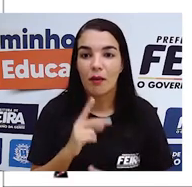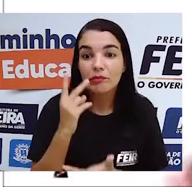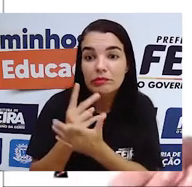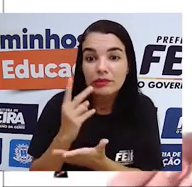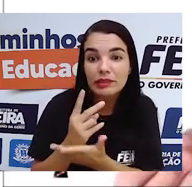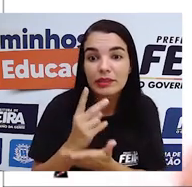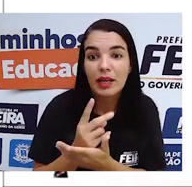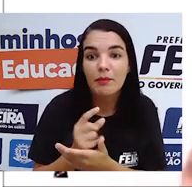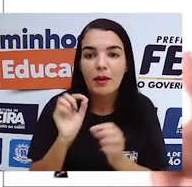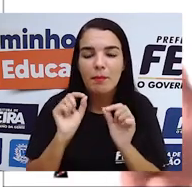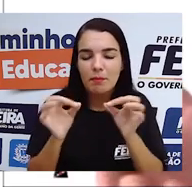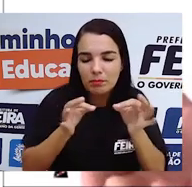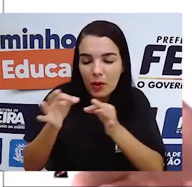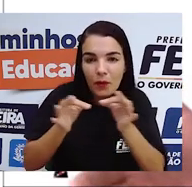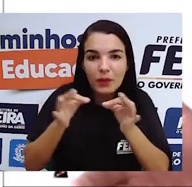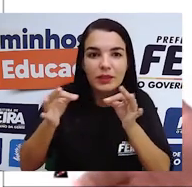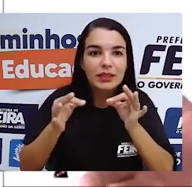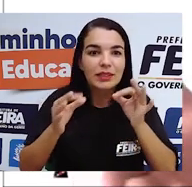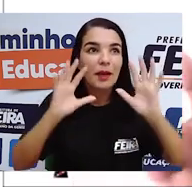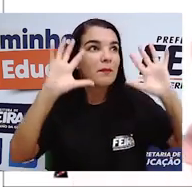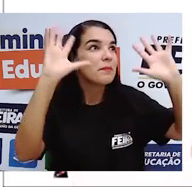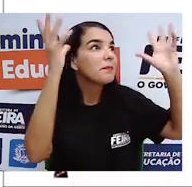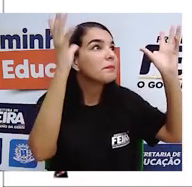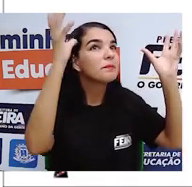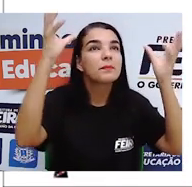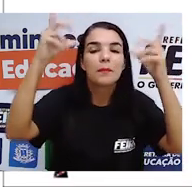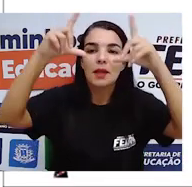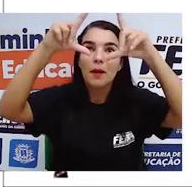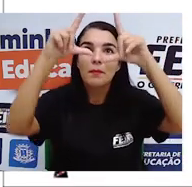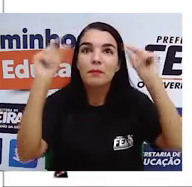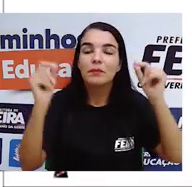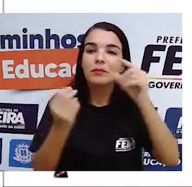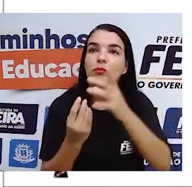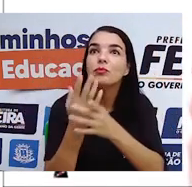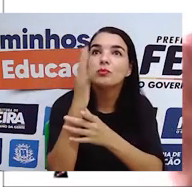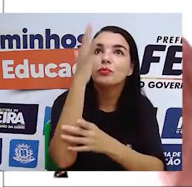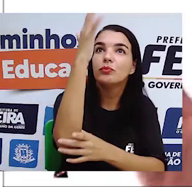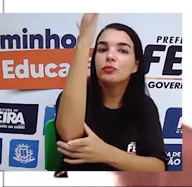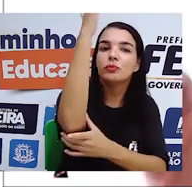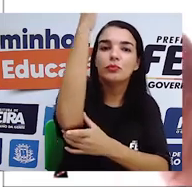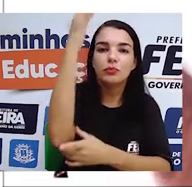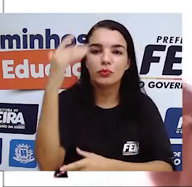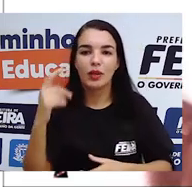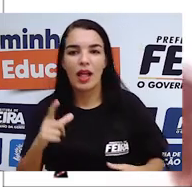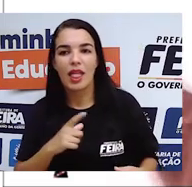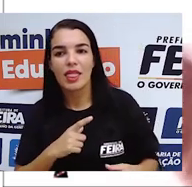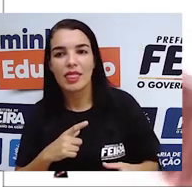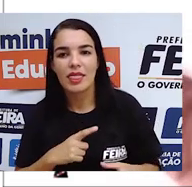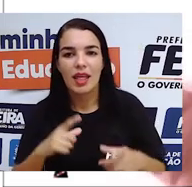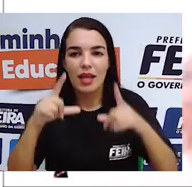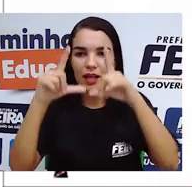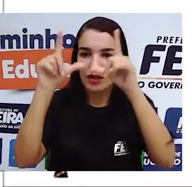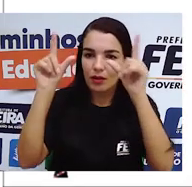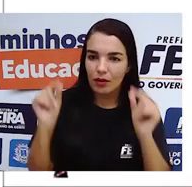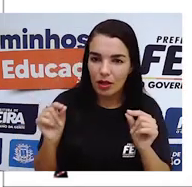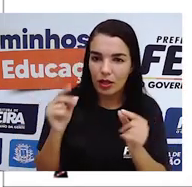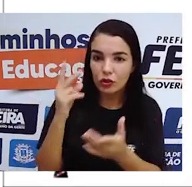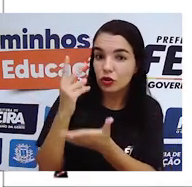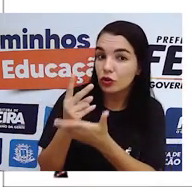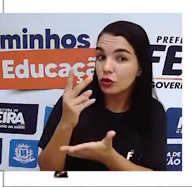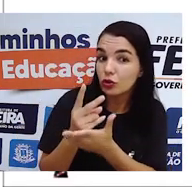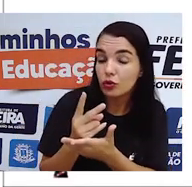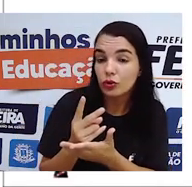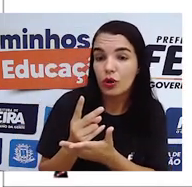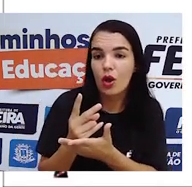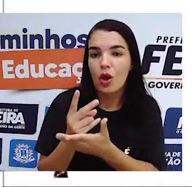como ornamentação aí vários balões. Balões hoje que servem, como falei, somente para